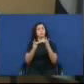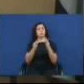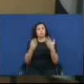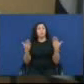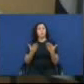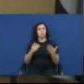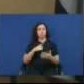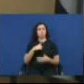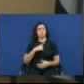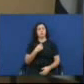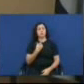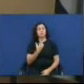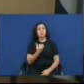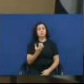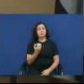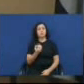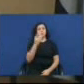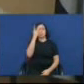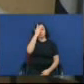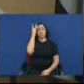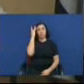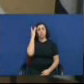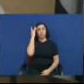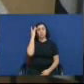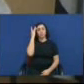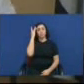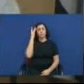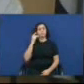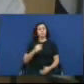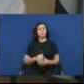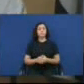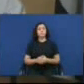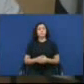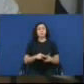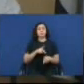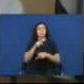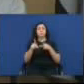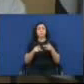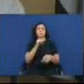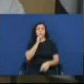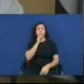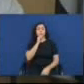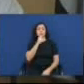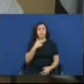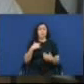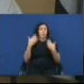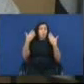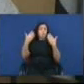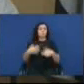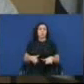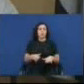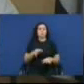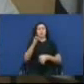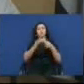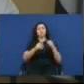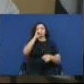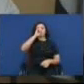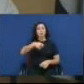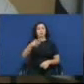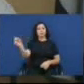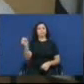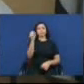que tem 160 internos, é uma clínica involuntária, que a pessoa não quer o tratamento, vem porque o juiz